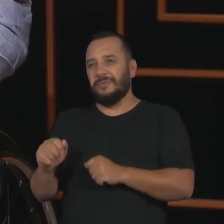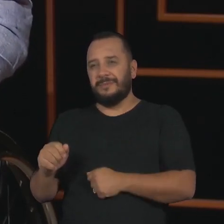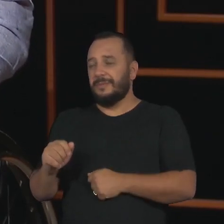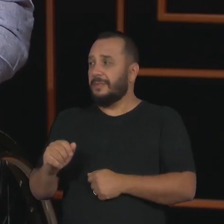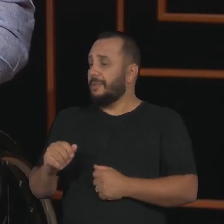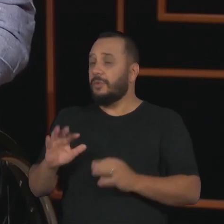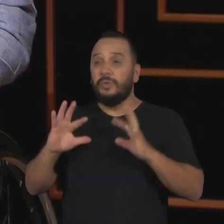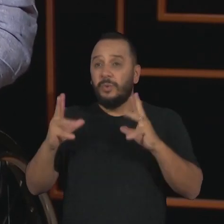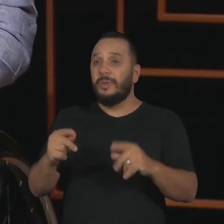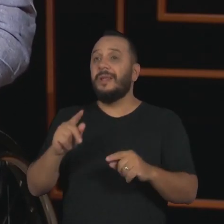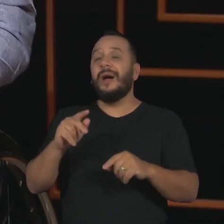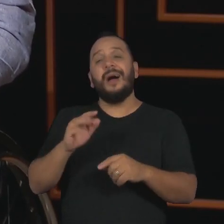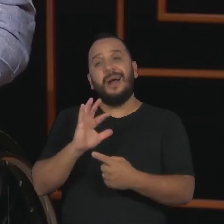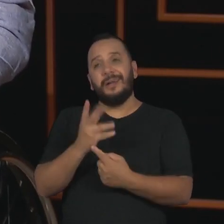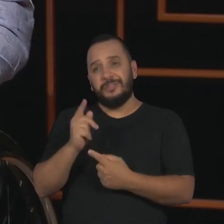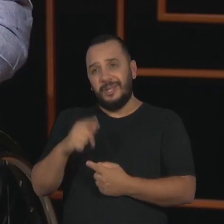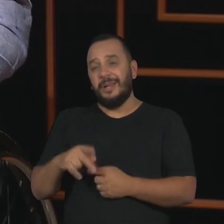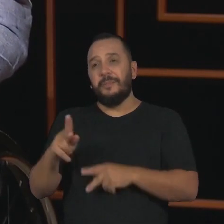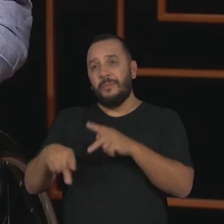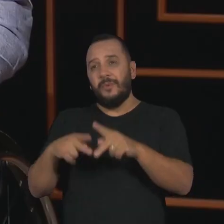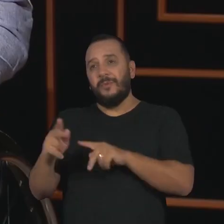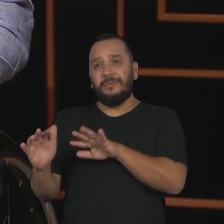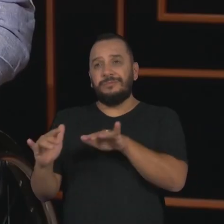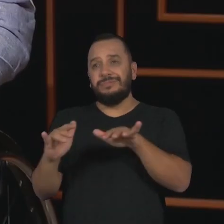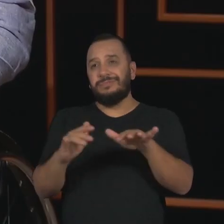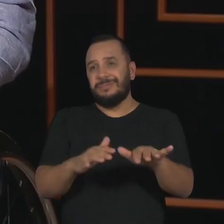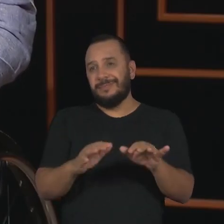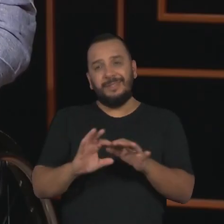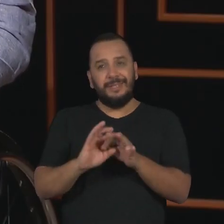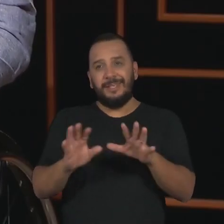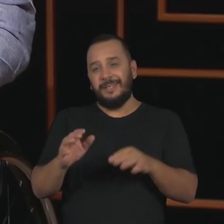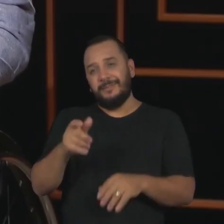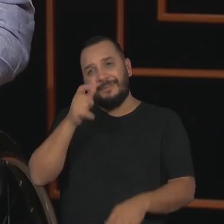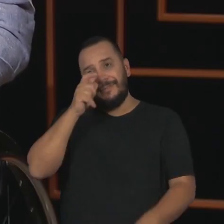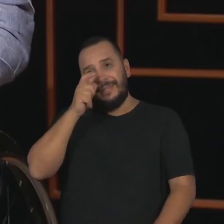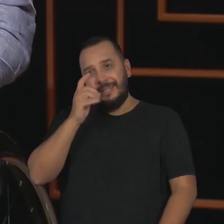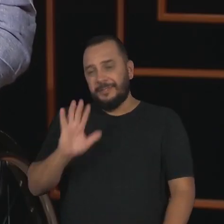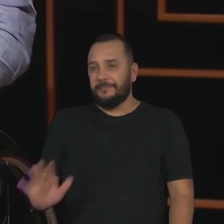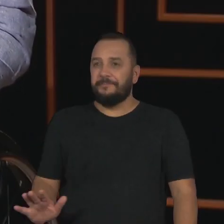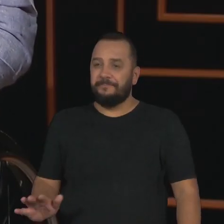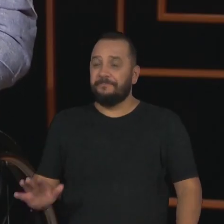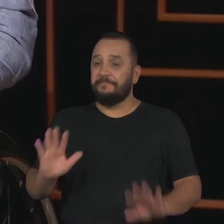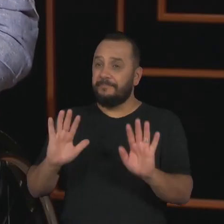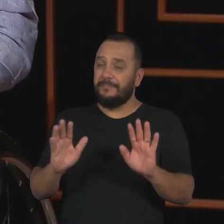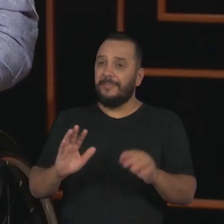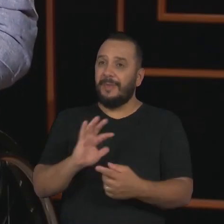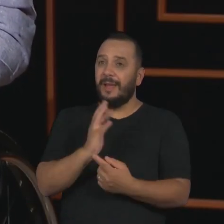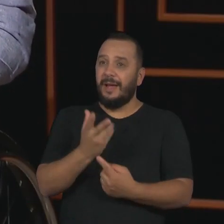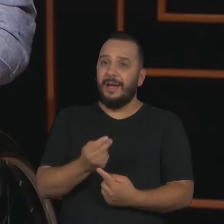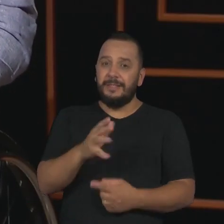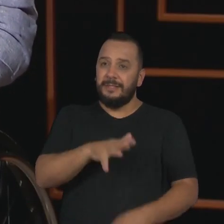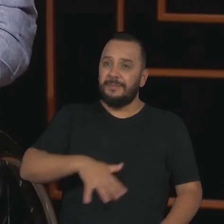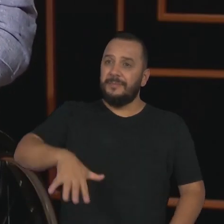pública. Que público é outra questão. Mas arte em espaço